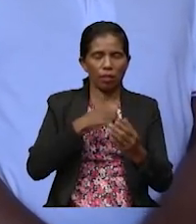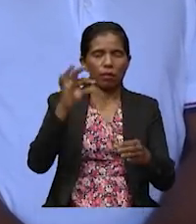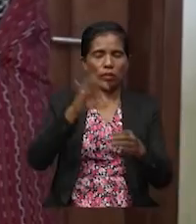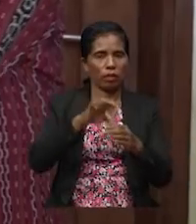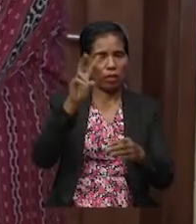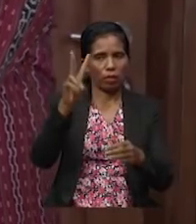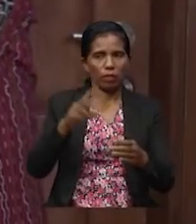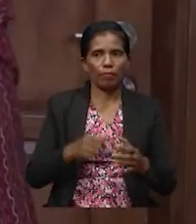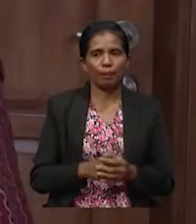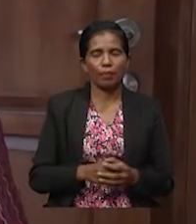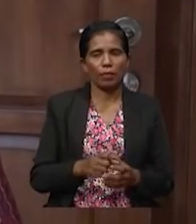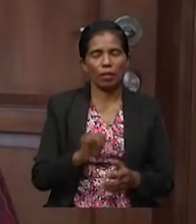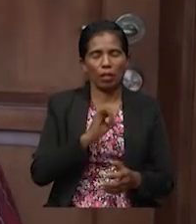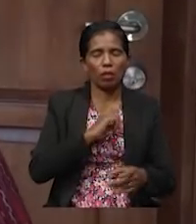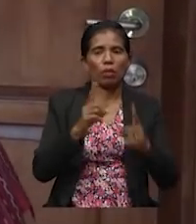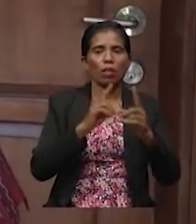ronda,